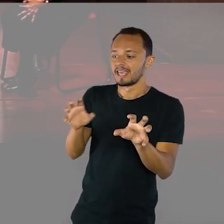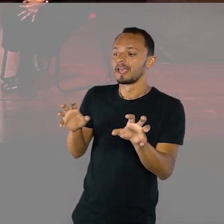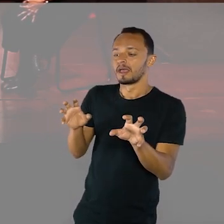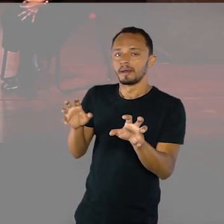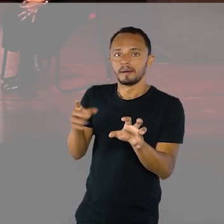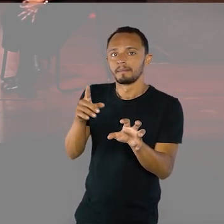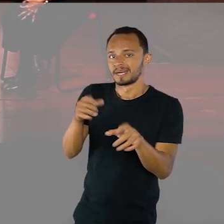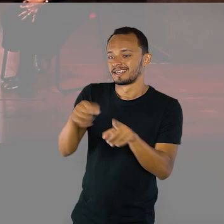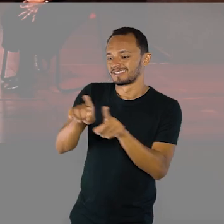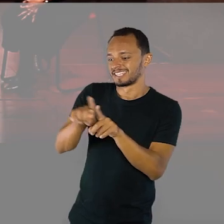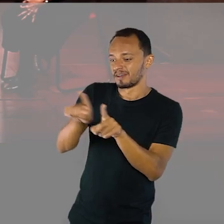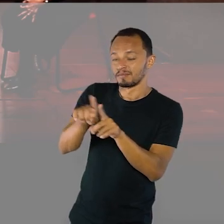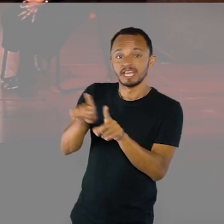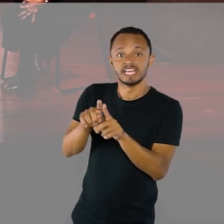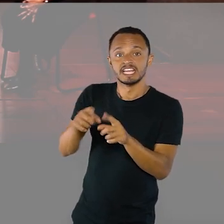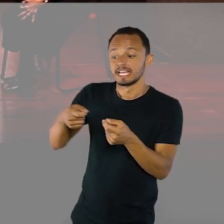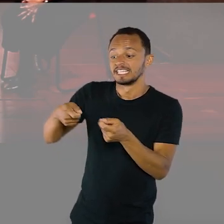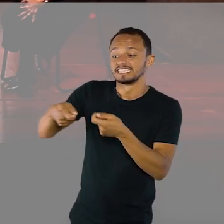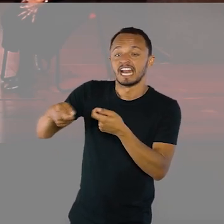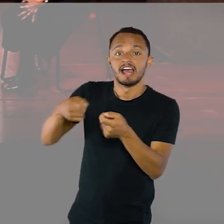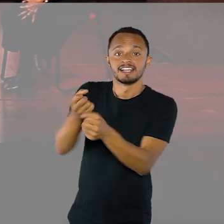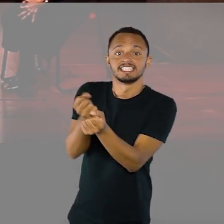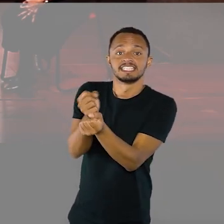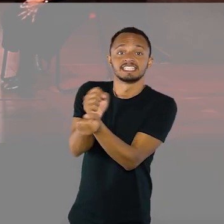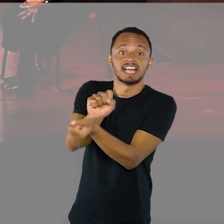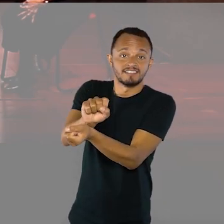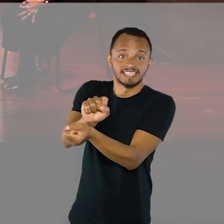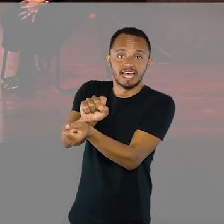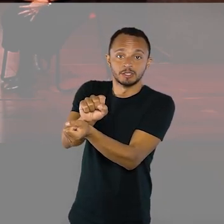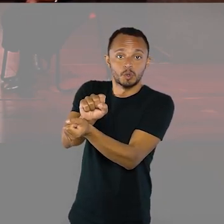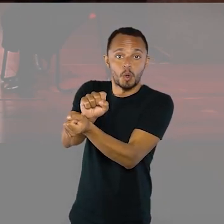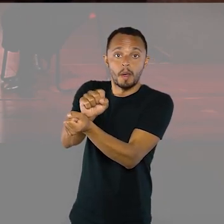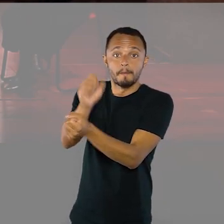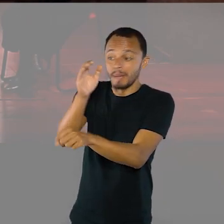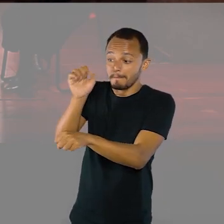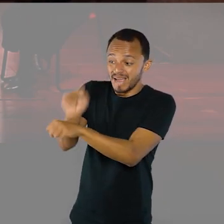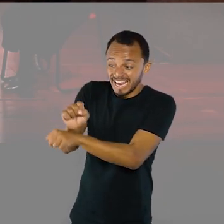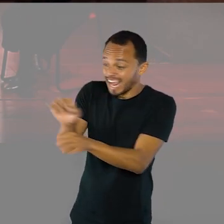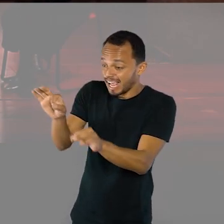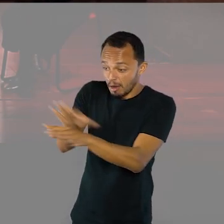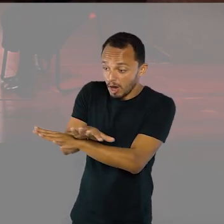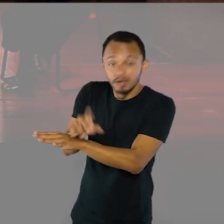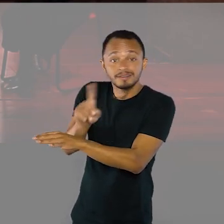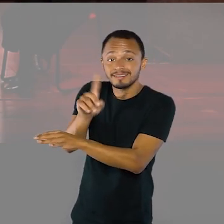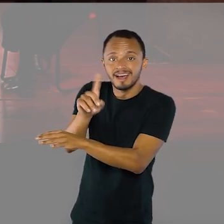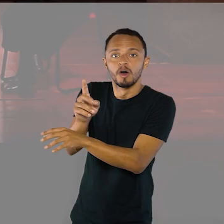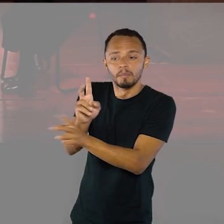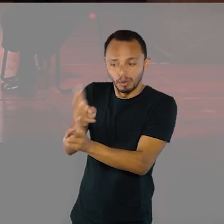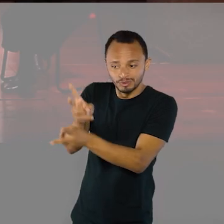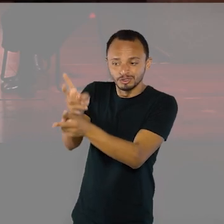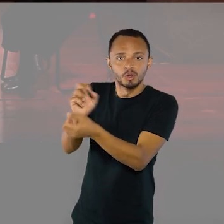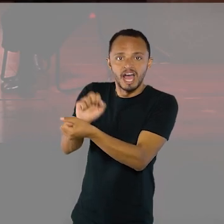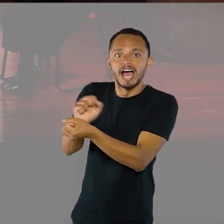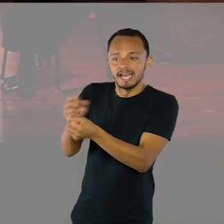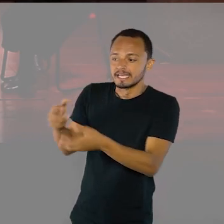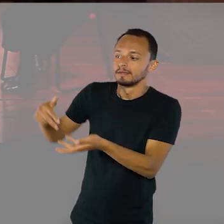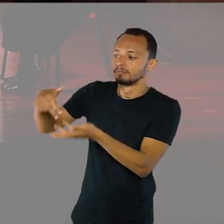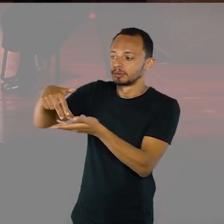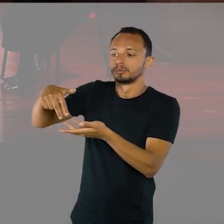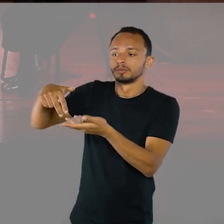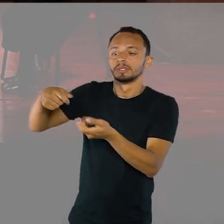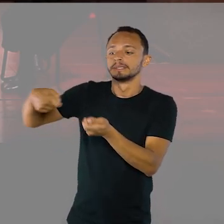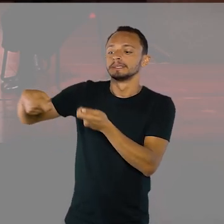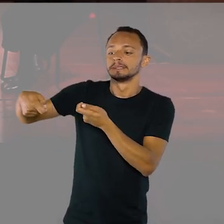não interromper o tráfico de escravizados. Então, essa é uma história... Tanto que criamos uma anomalia, né? Um império cercado